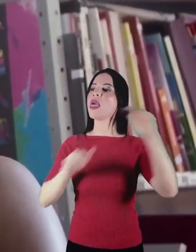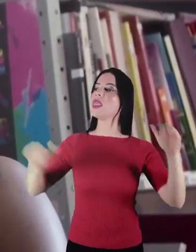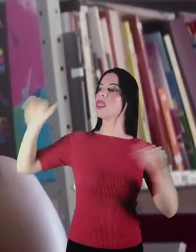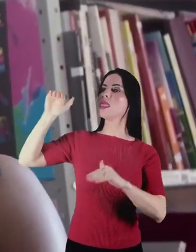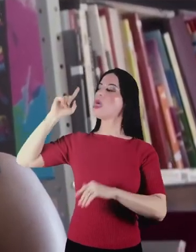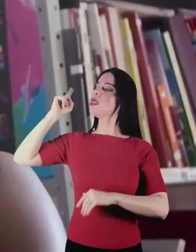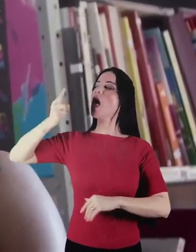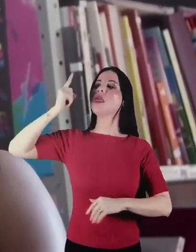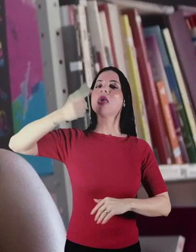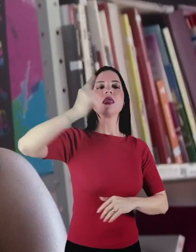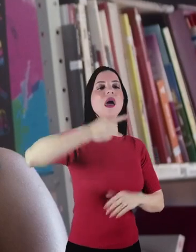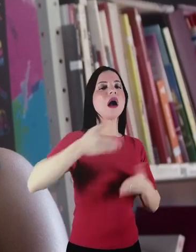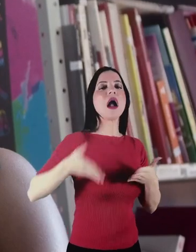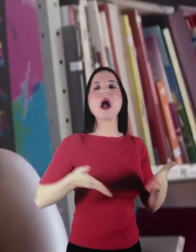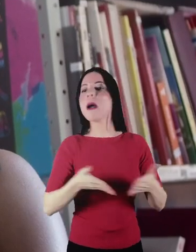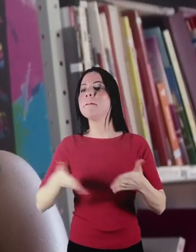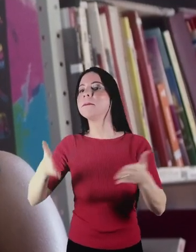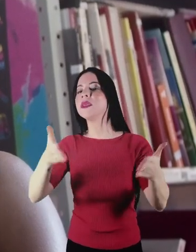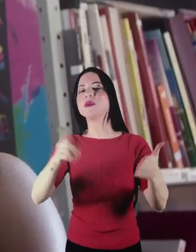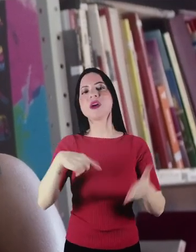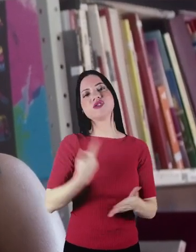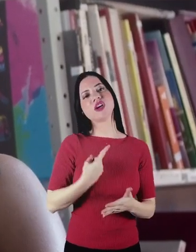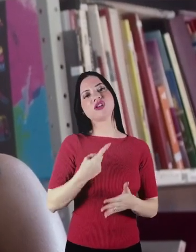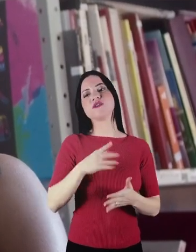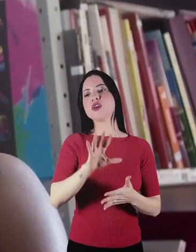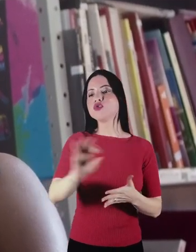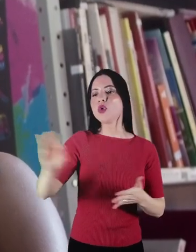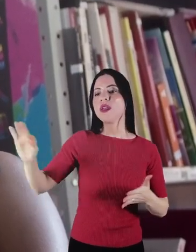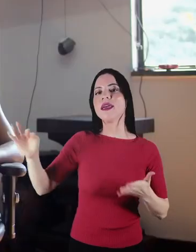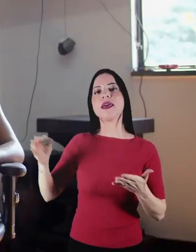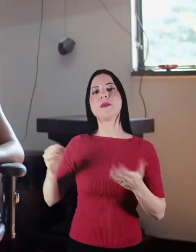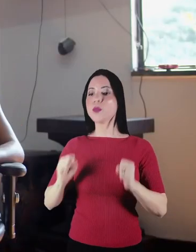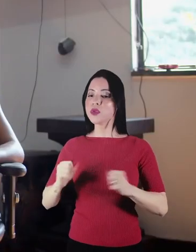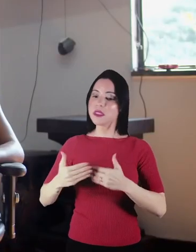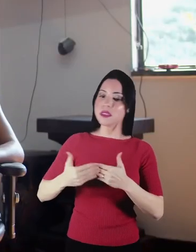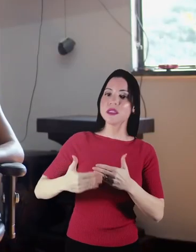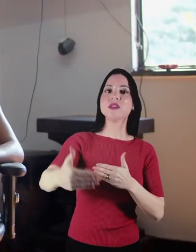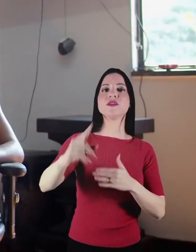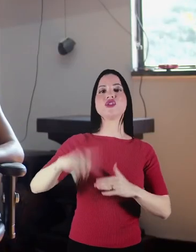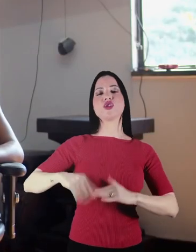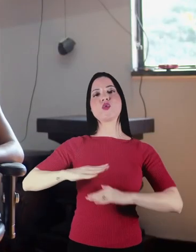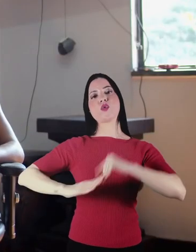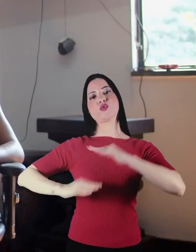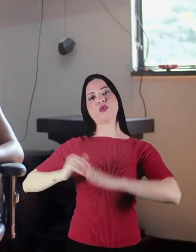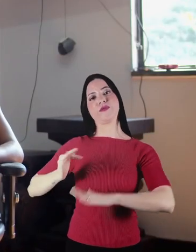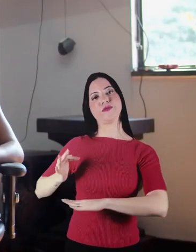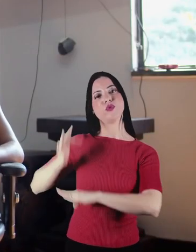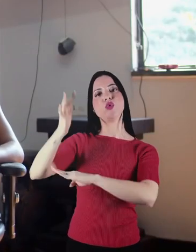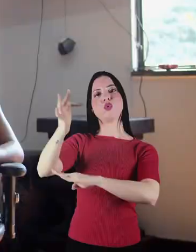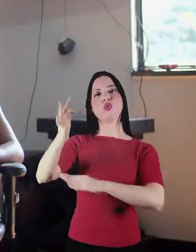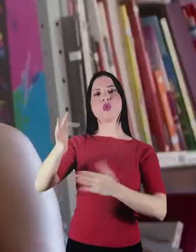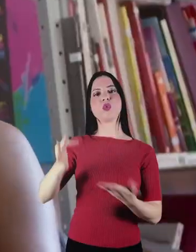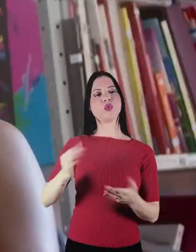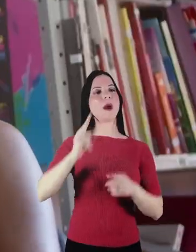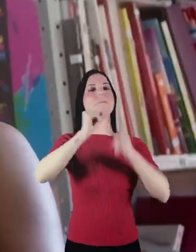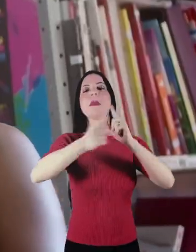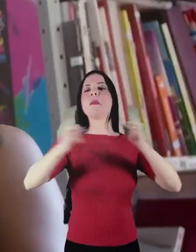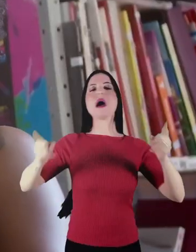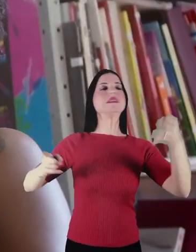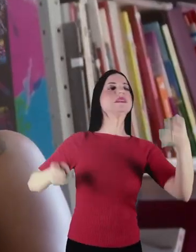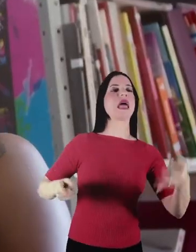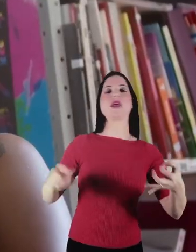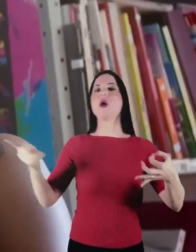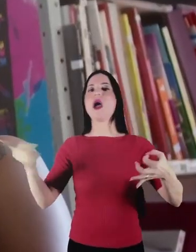os caminhos que vão ser possíveis de construir, e ditando o que é certo, o que é errado, que é pro